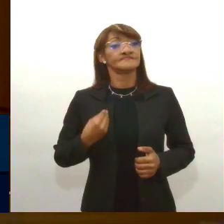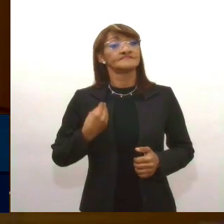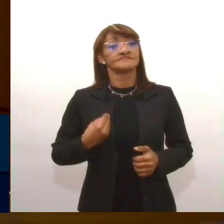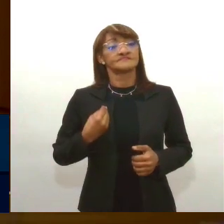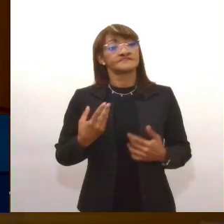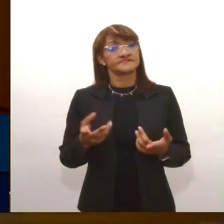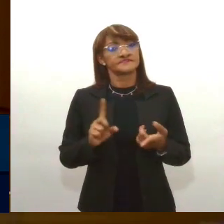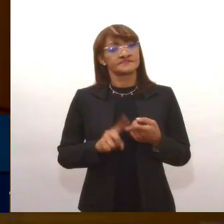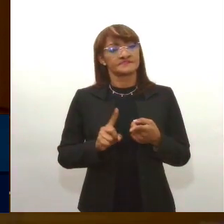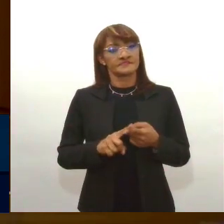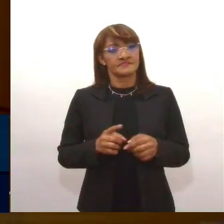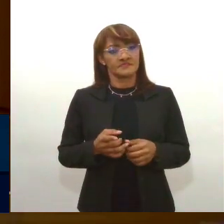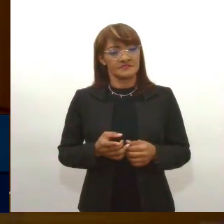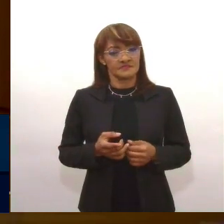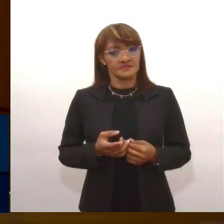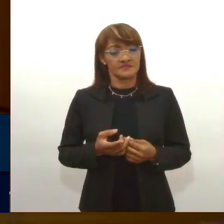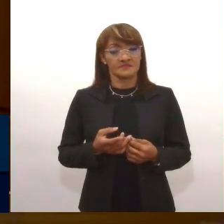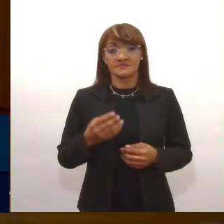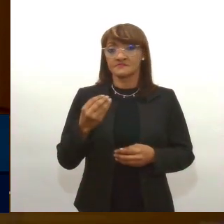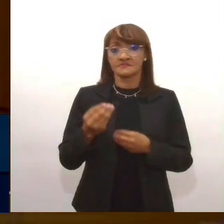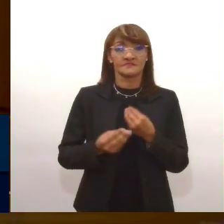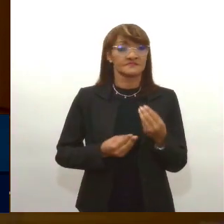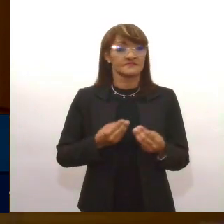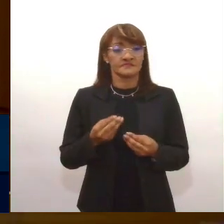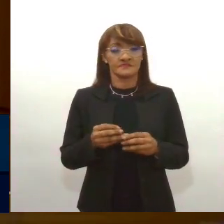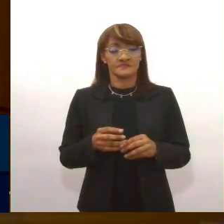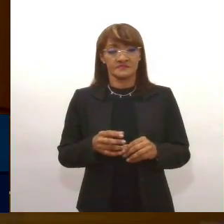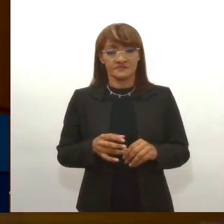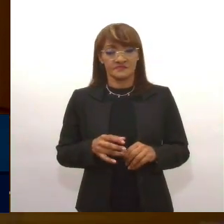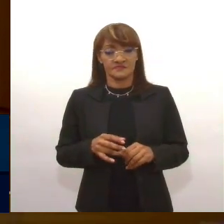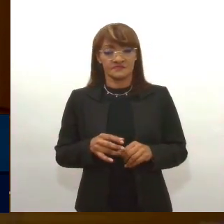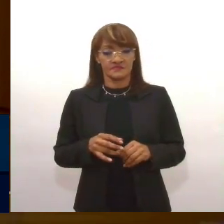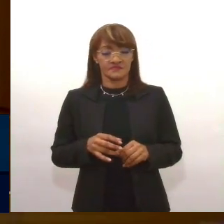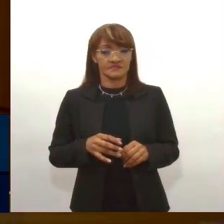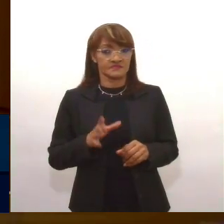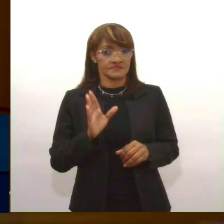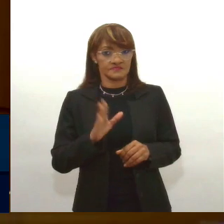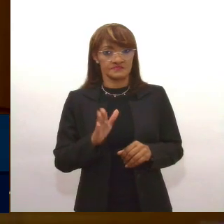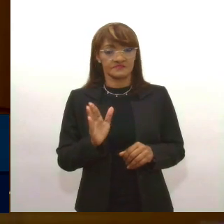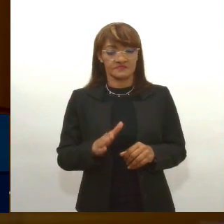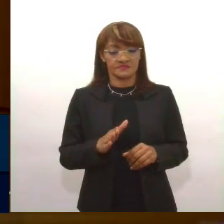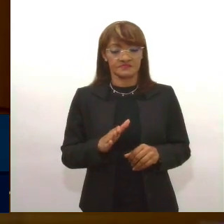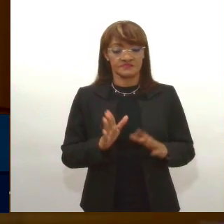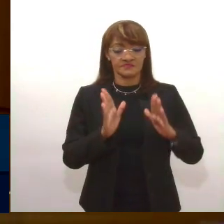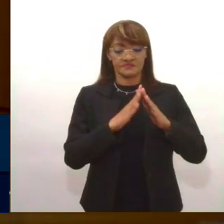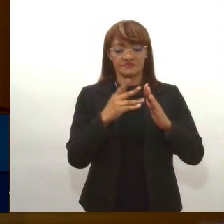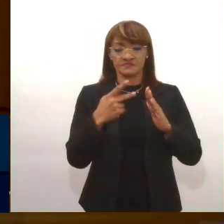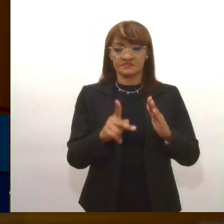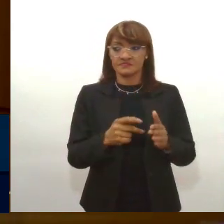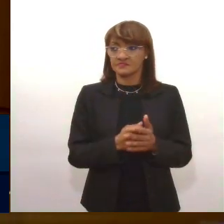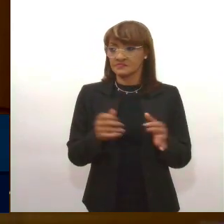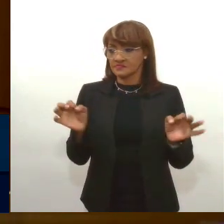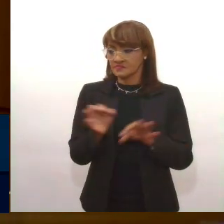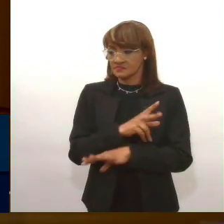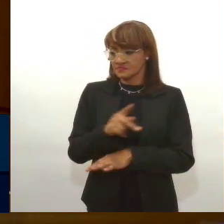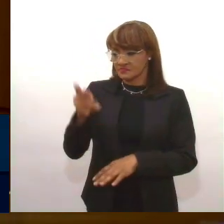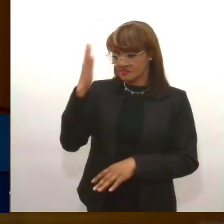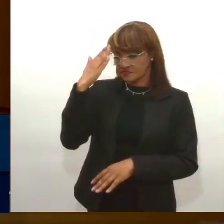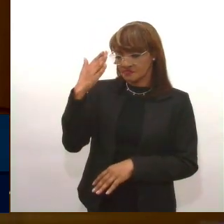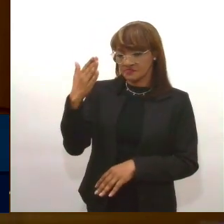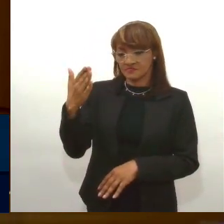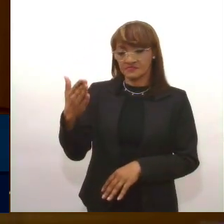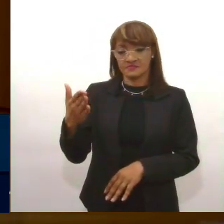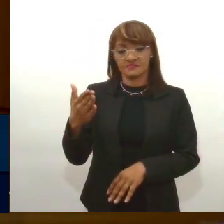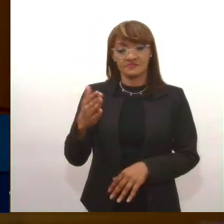né em relação às suas moradias é isso senhor presidente muito obrigada eu eh só